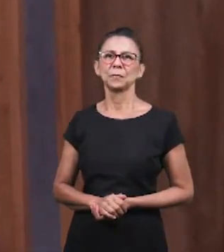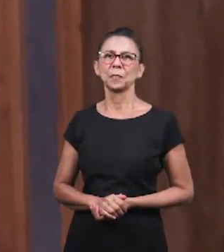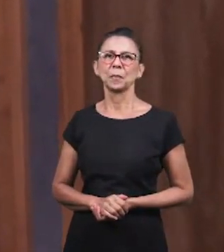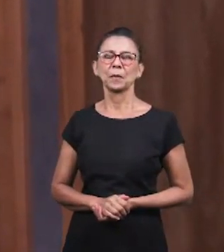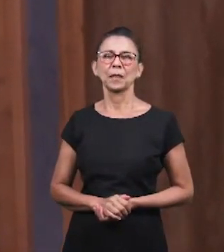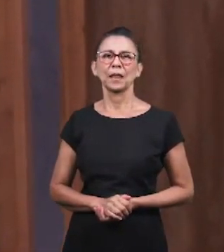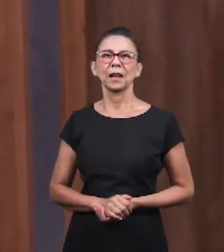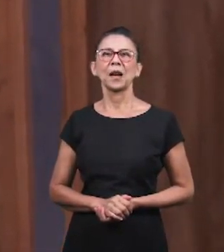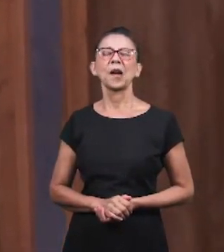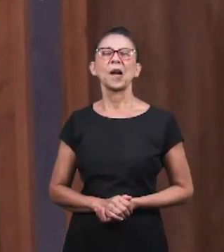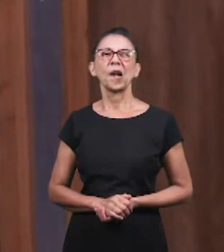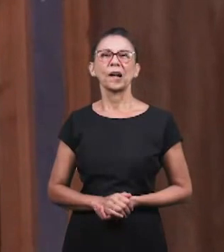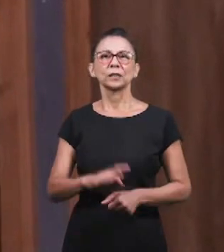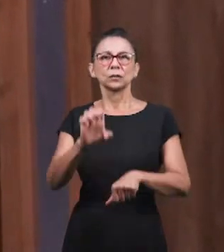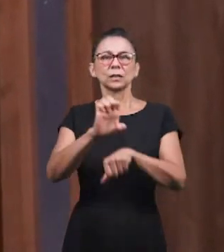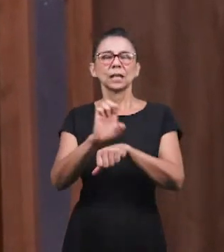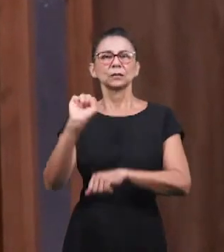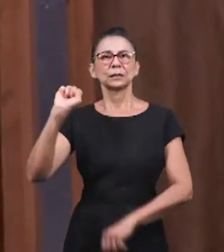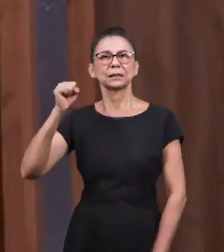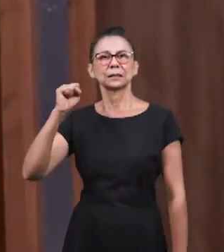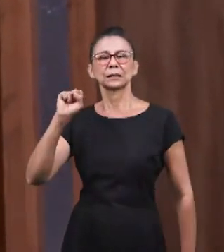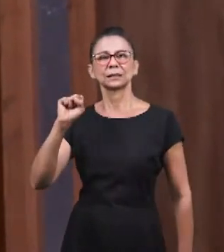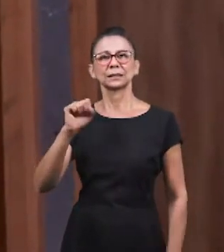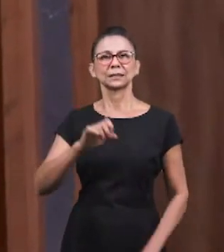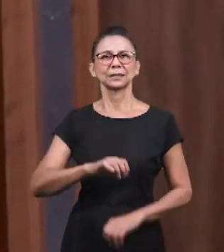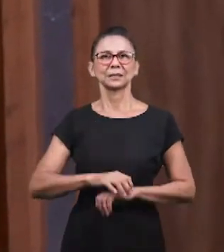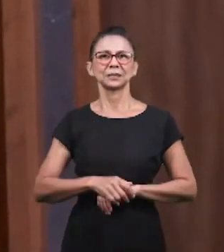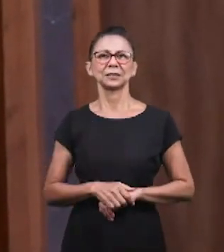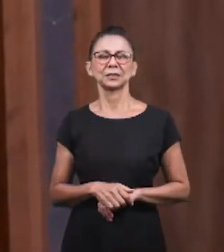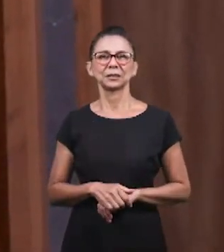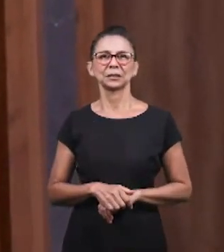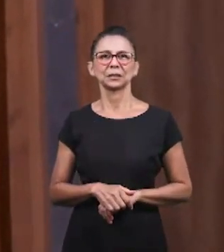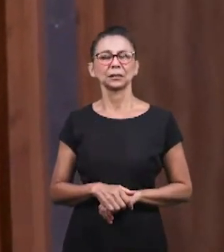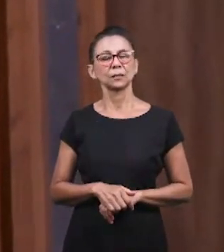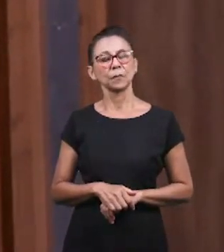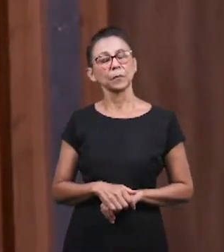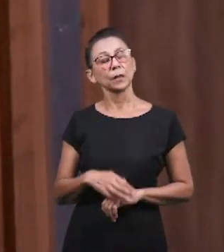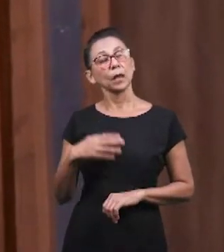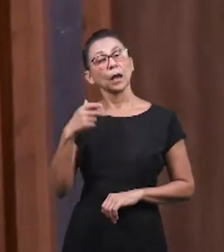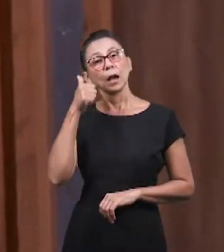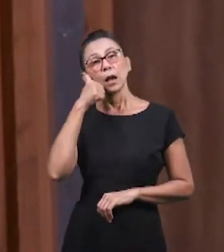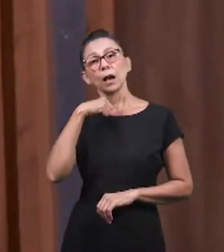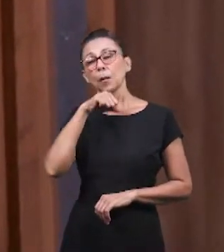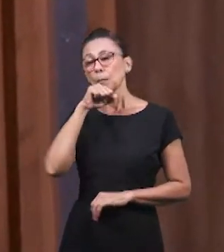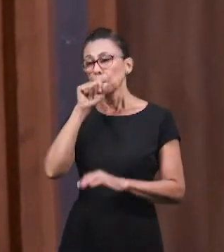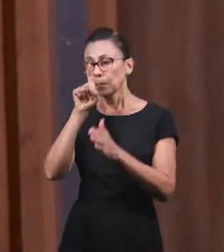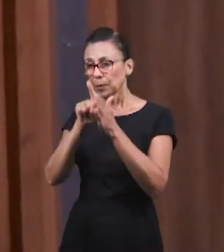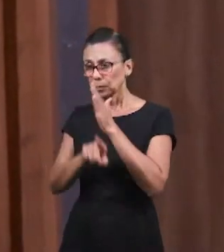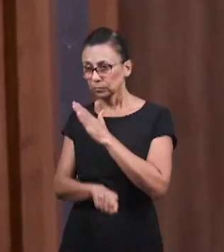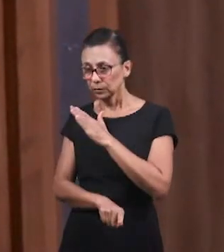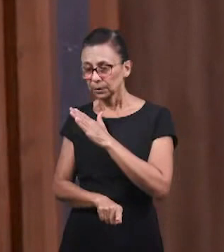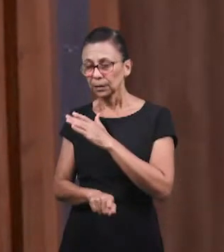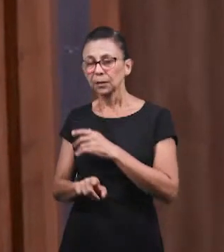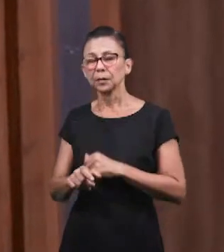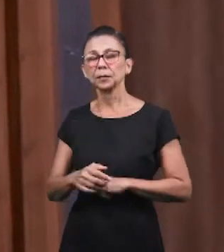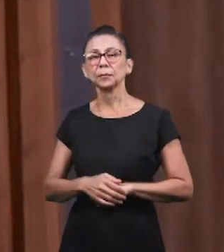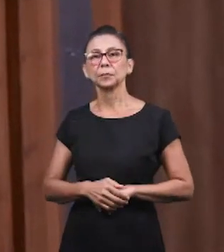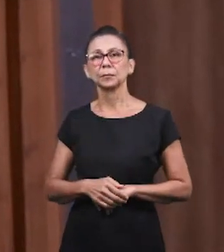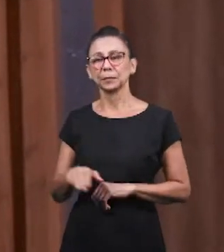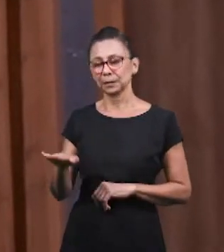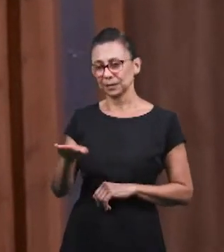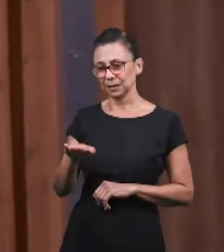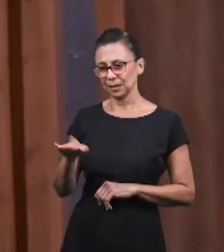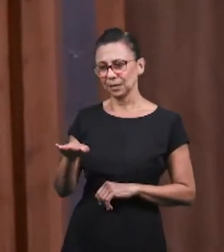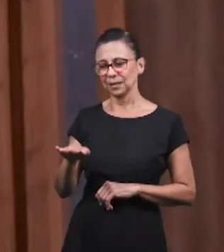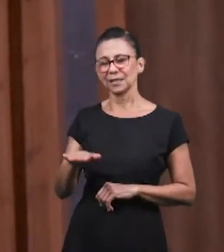e a Jade vai responder a uma pergunta que a mamãe dela, a Jane, vai fazer a ela essa pergunta. Ela é da